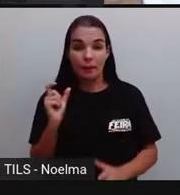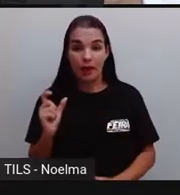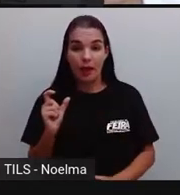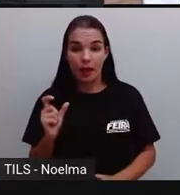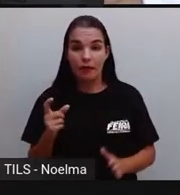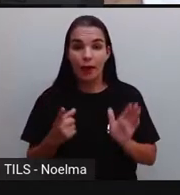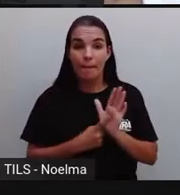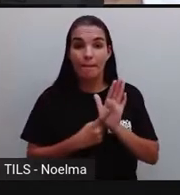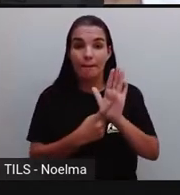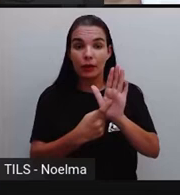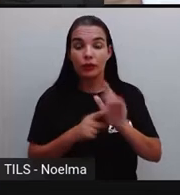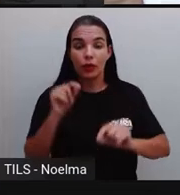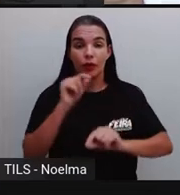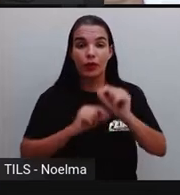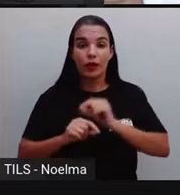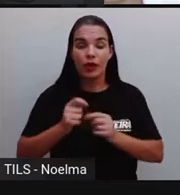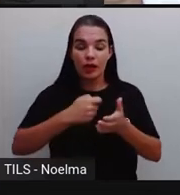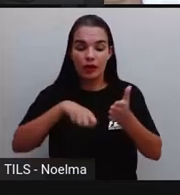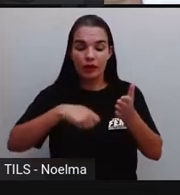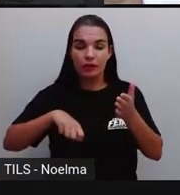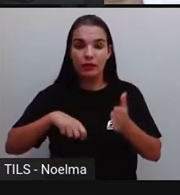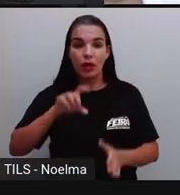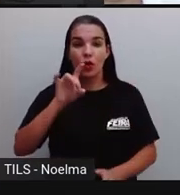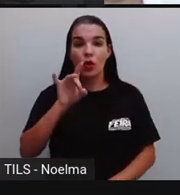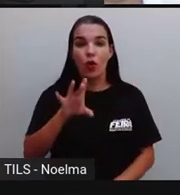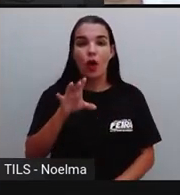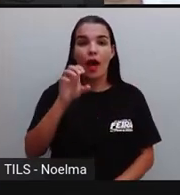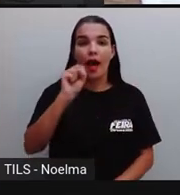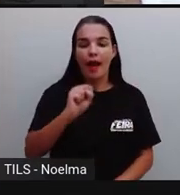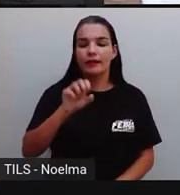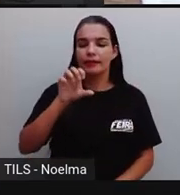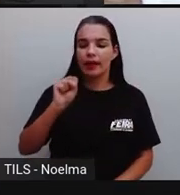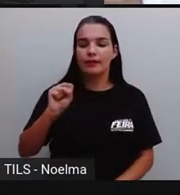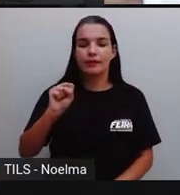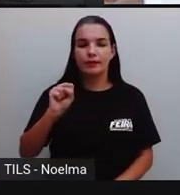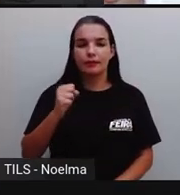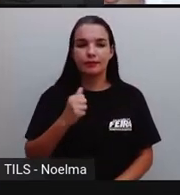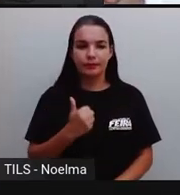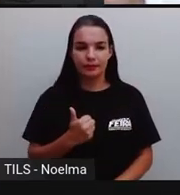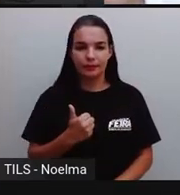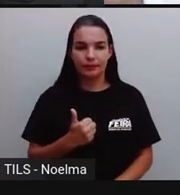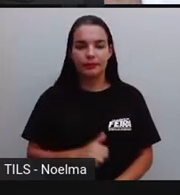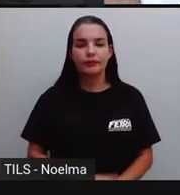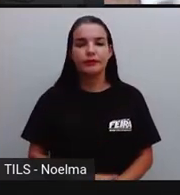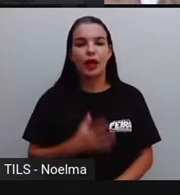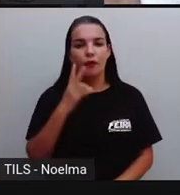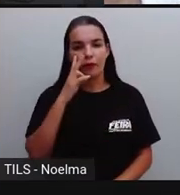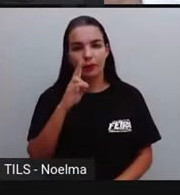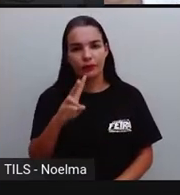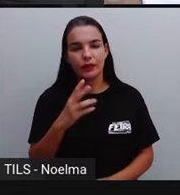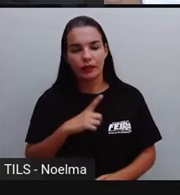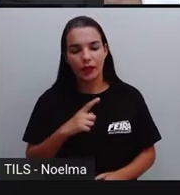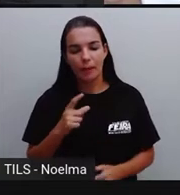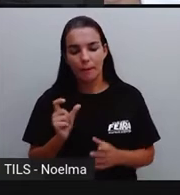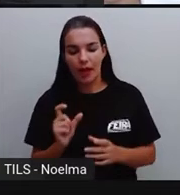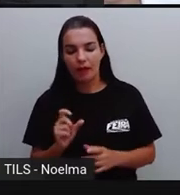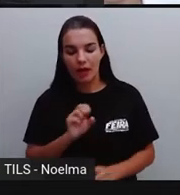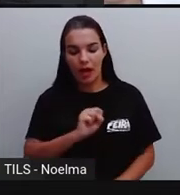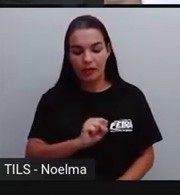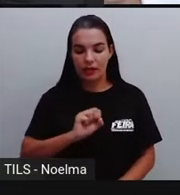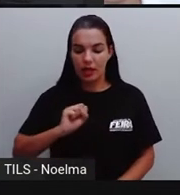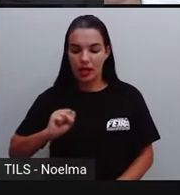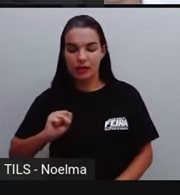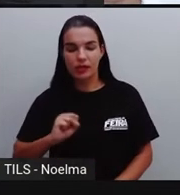palavras e destaque as que foram escritas com dois sis, tá? Aquelas que vão ter dois sis. Então,